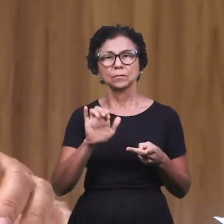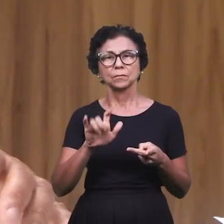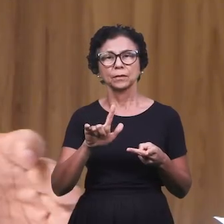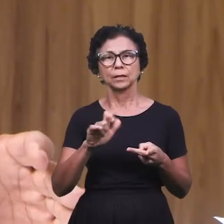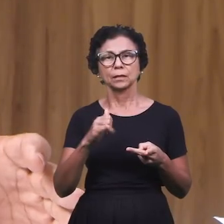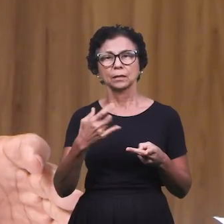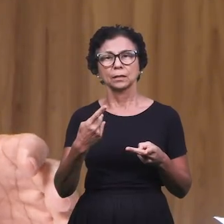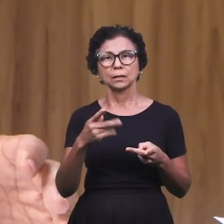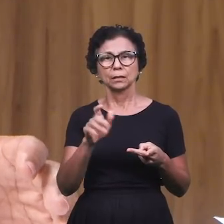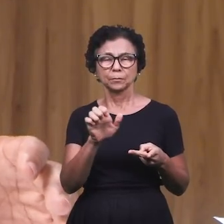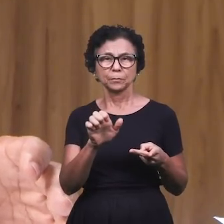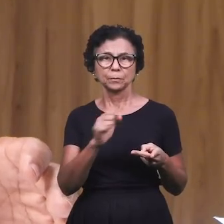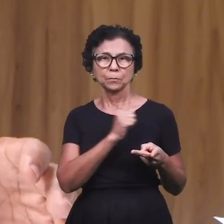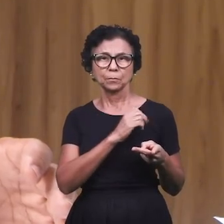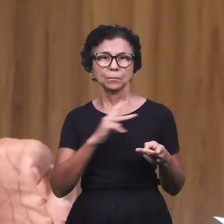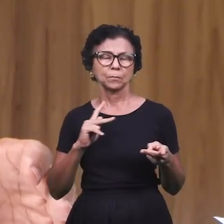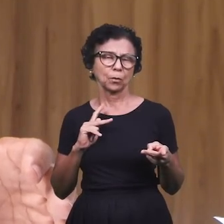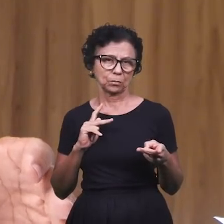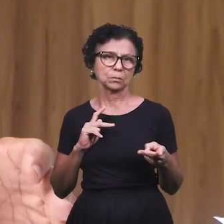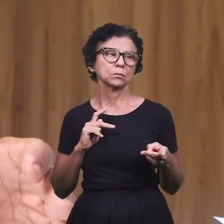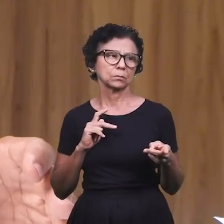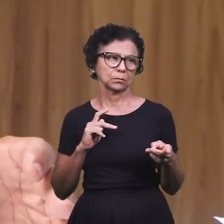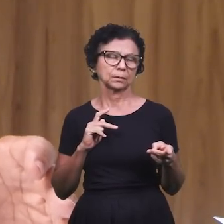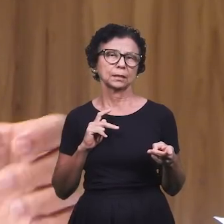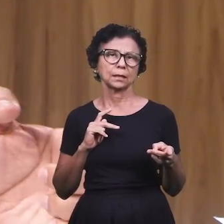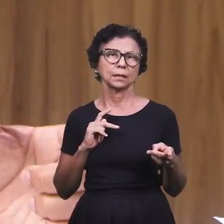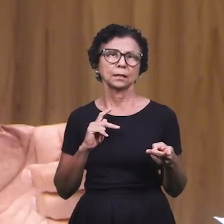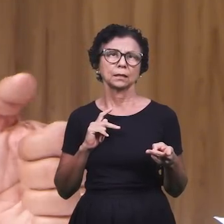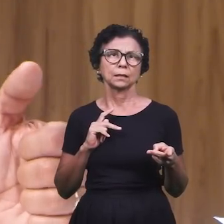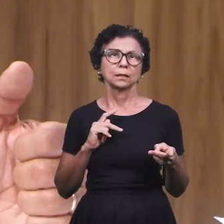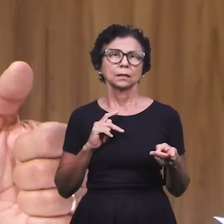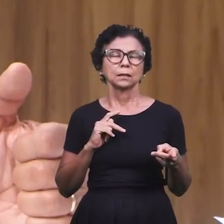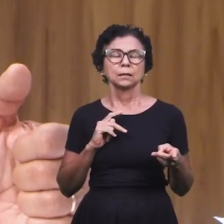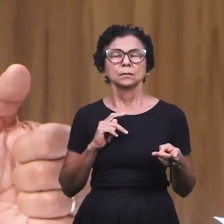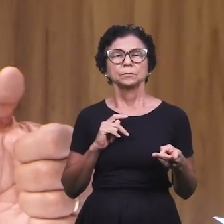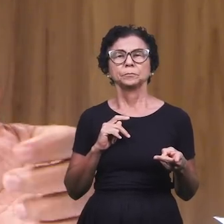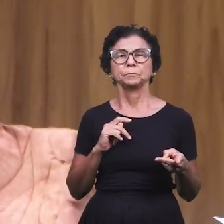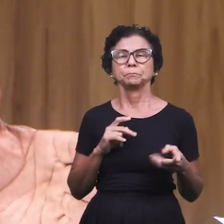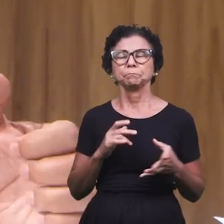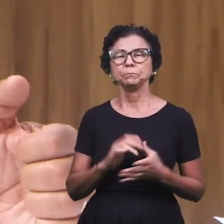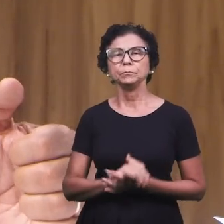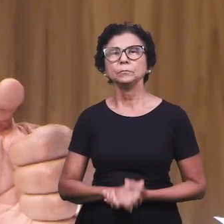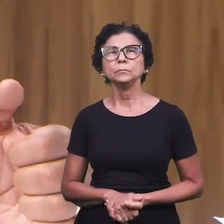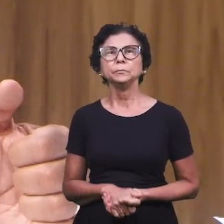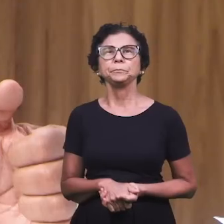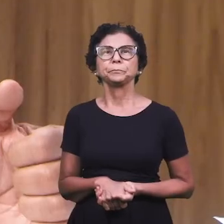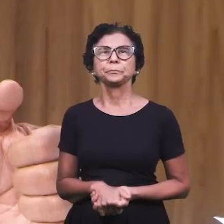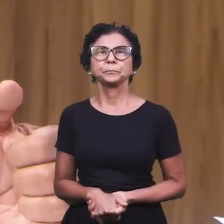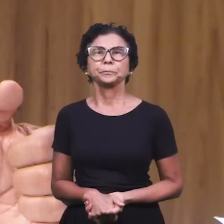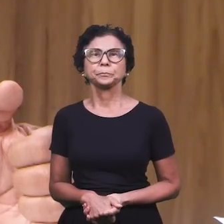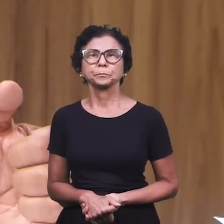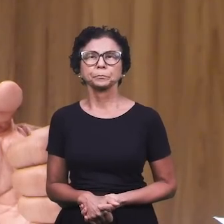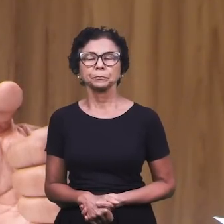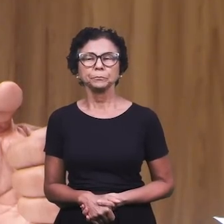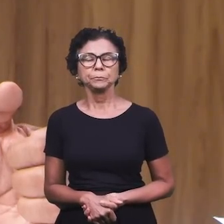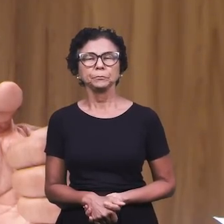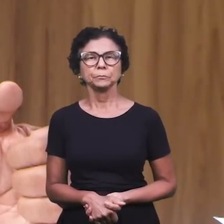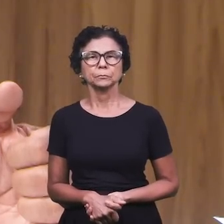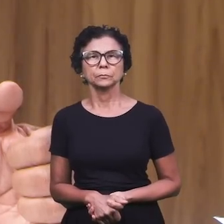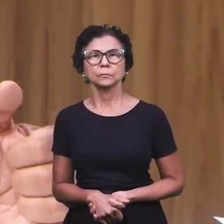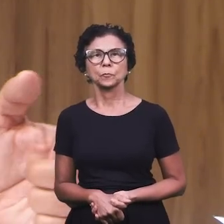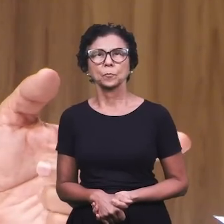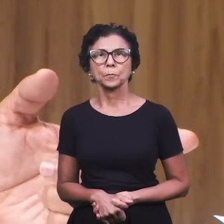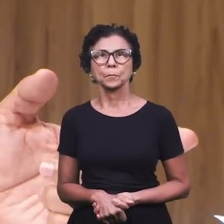né? Filipe é da cidade de André, e Pedro também, Filipe, né? E Filipe